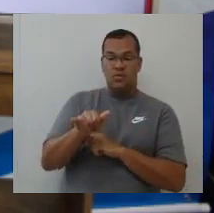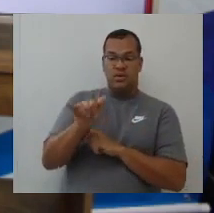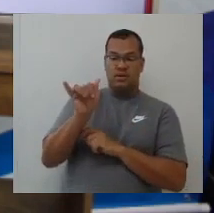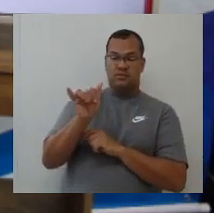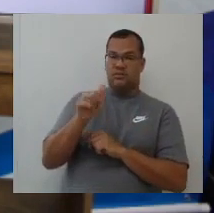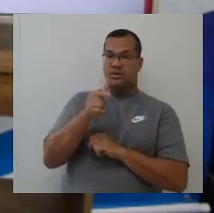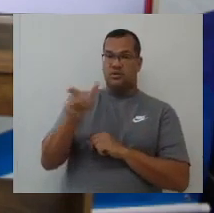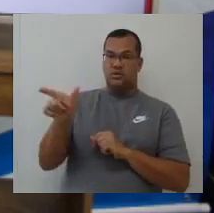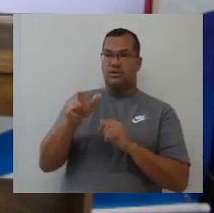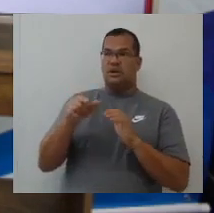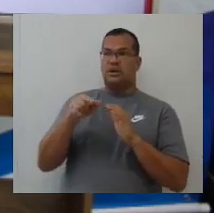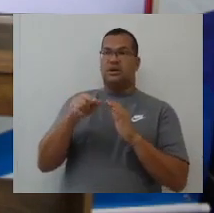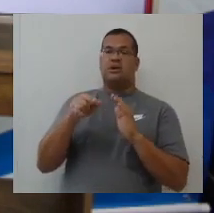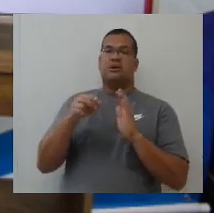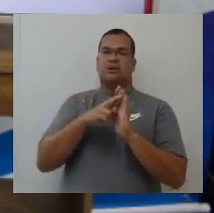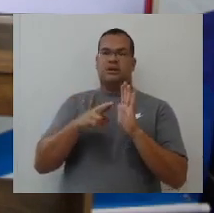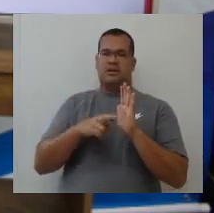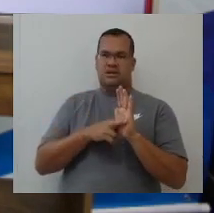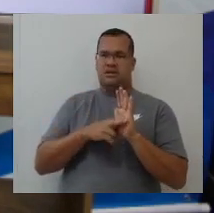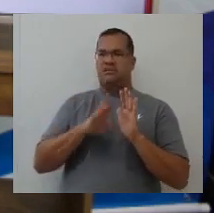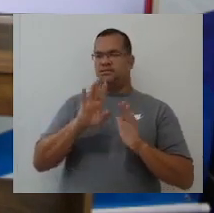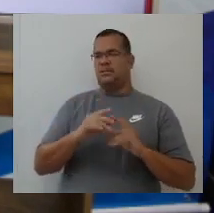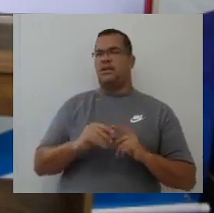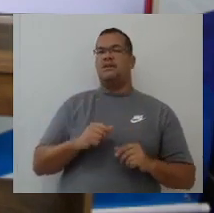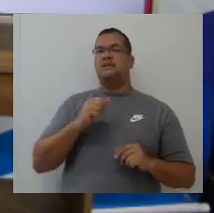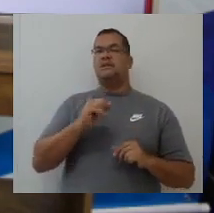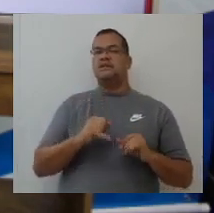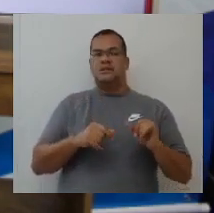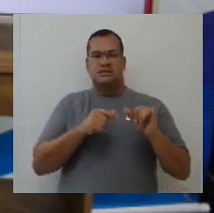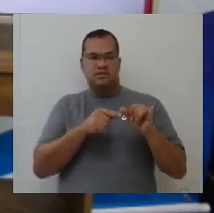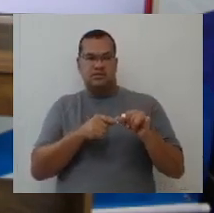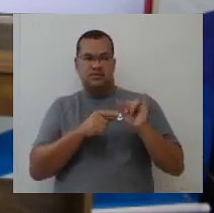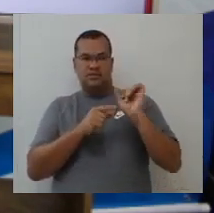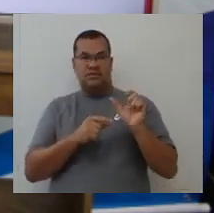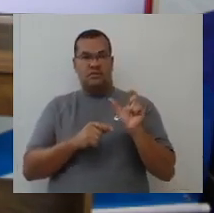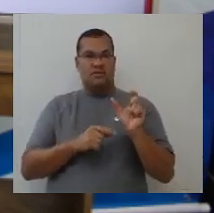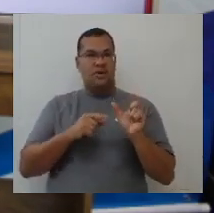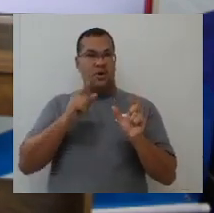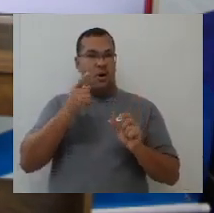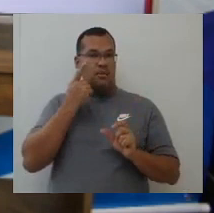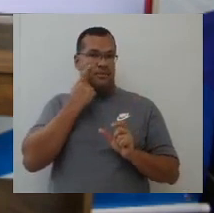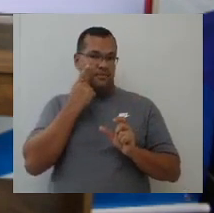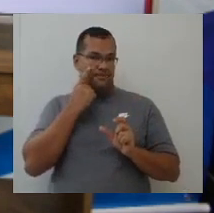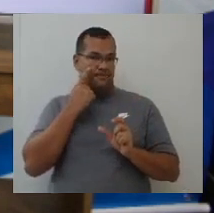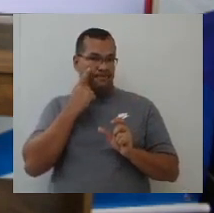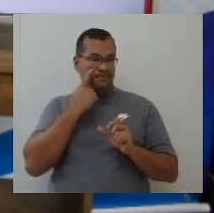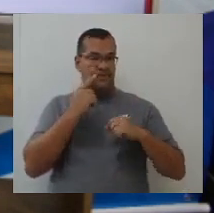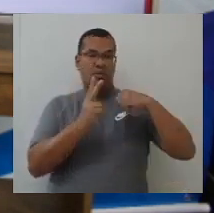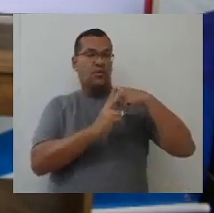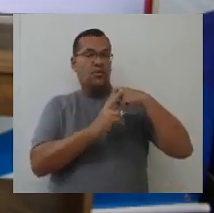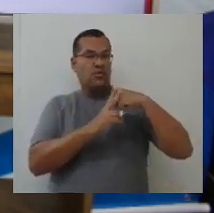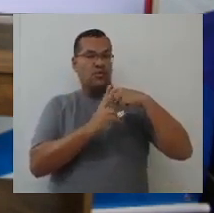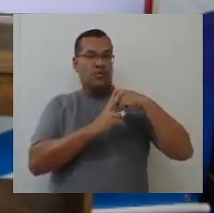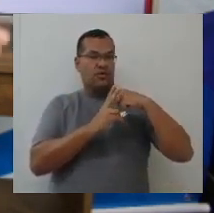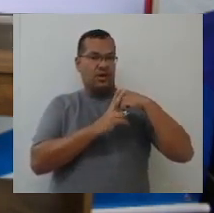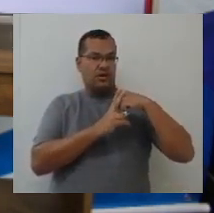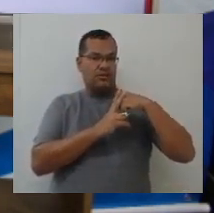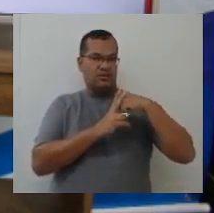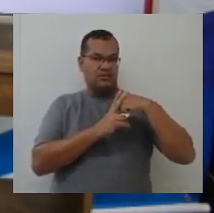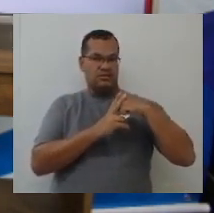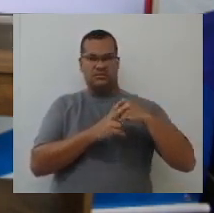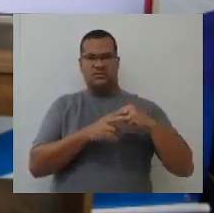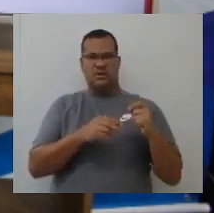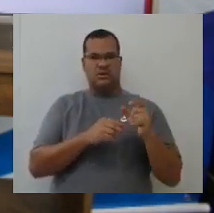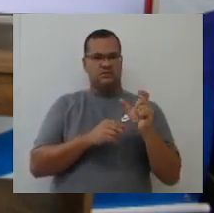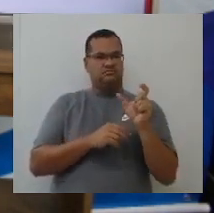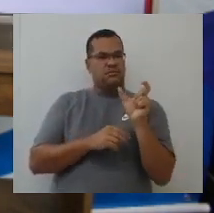outra regra específica. Qual que seria? Se o meu verbo termina em Y, gente, presta atenção. Isso para qualquer assunto que tenha Y